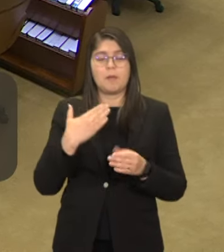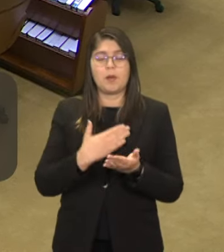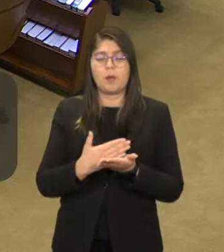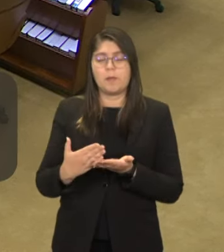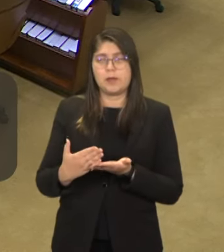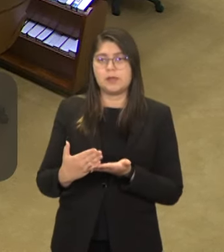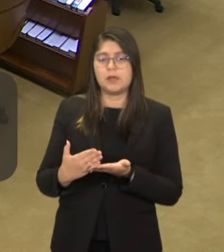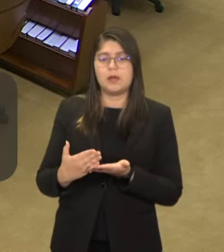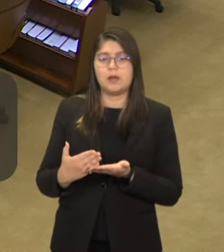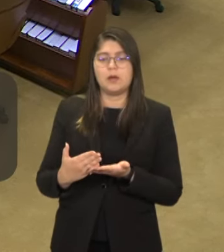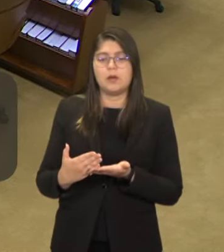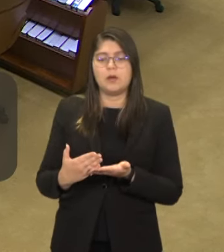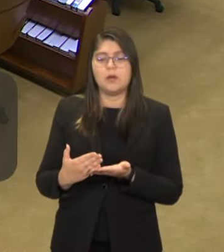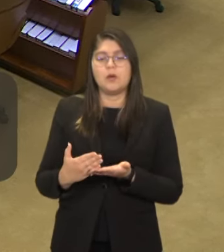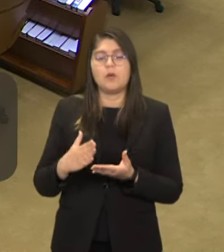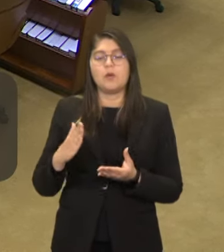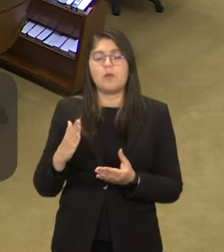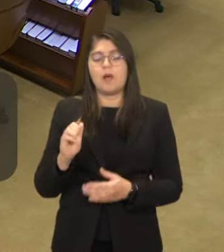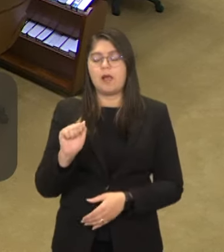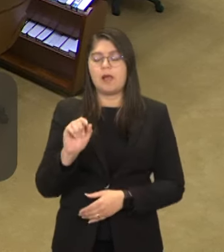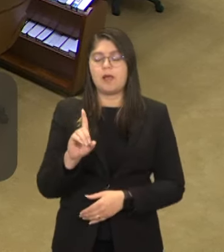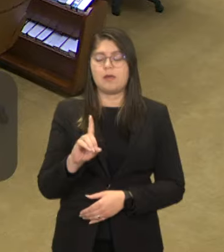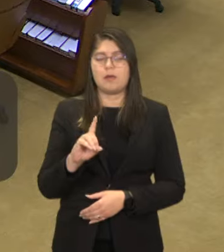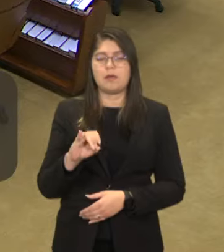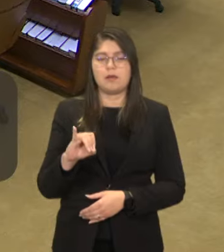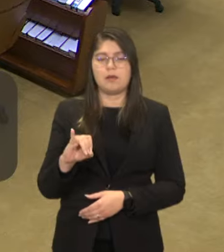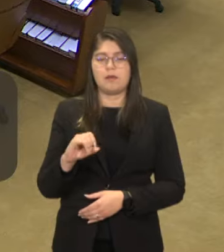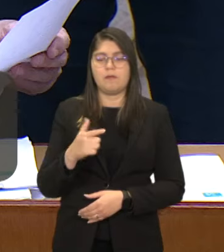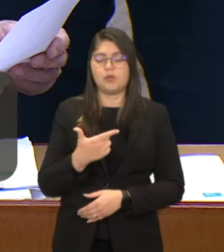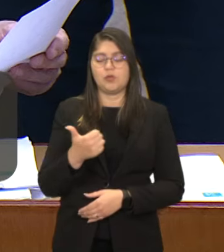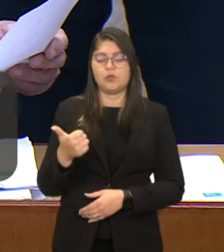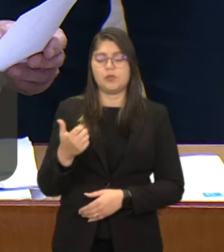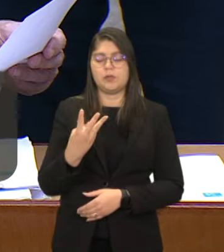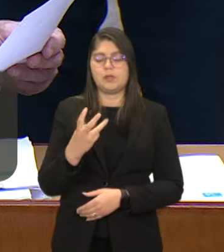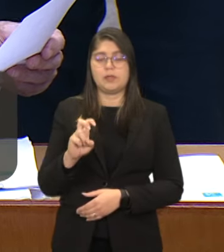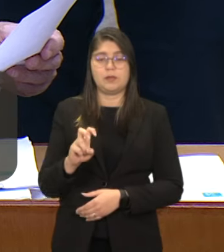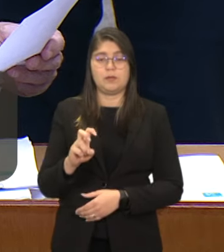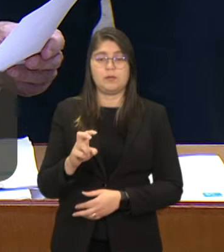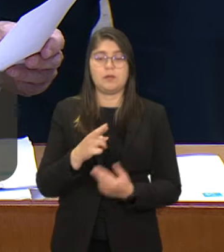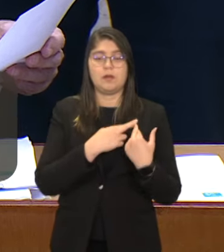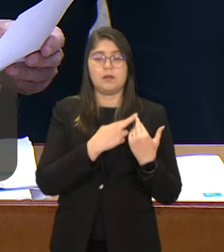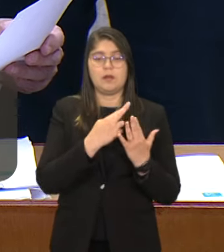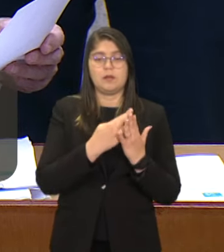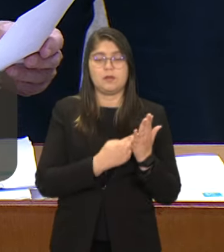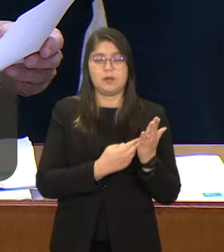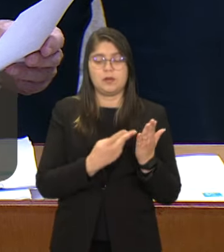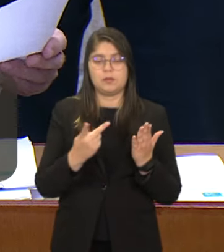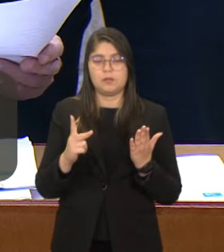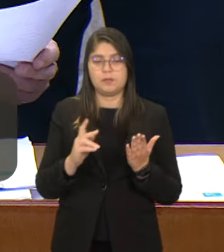com a ação direta 2135, que é da relatoria de Sua Excelência.